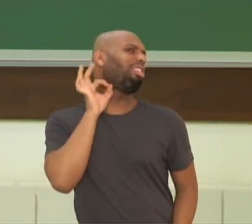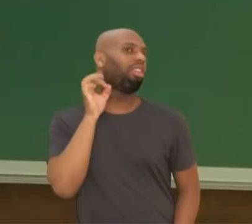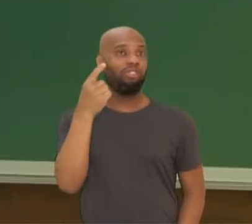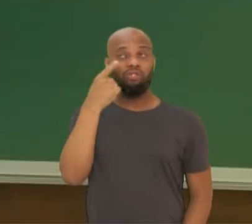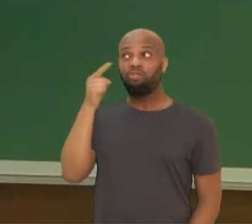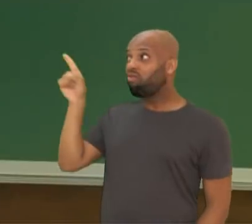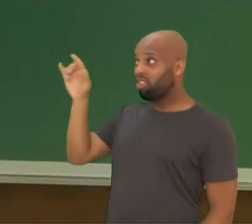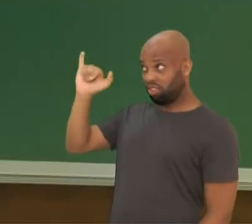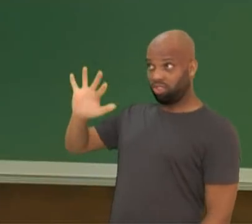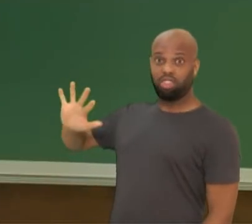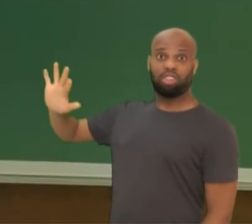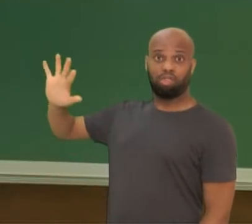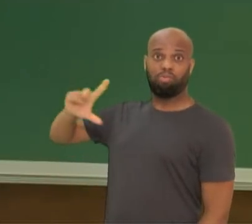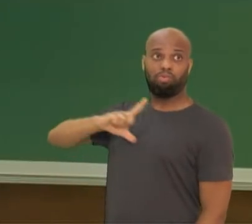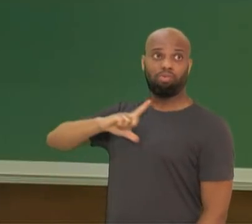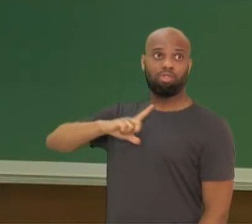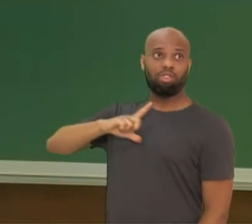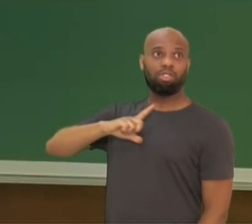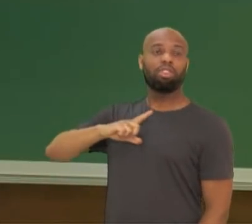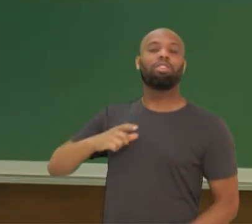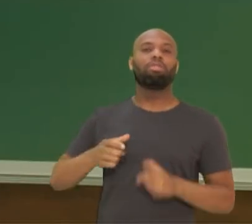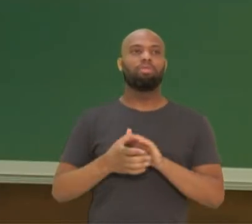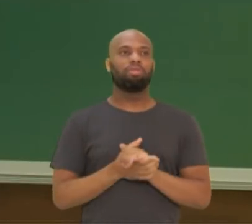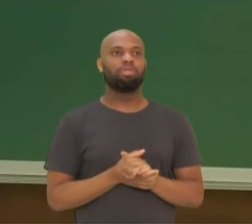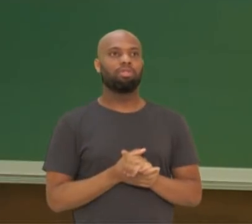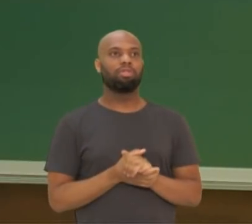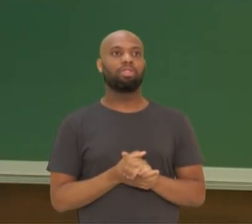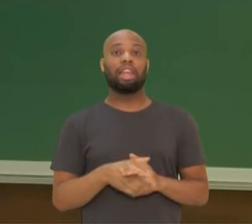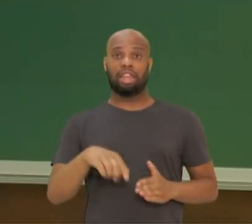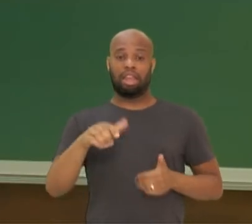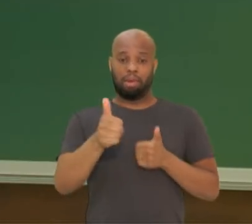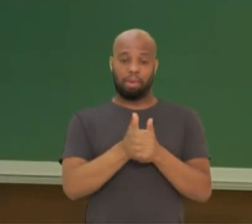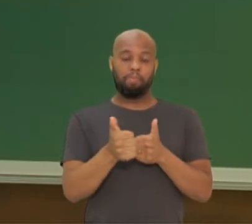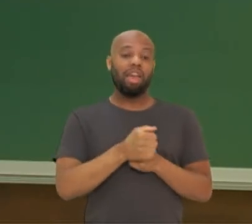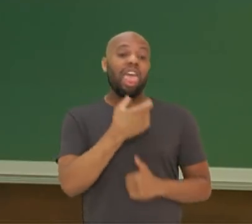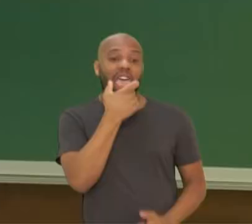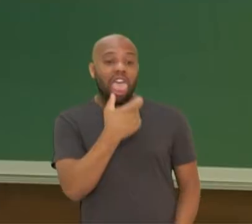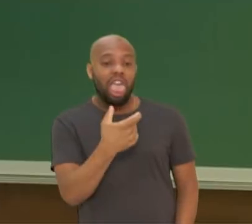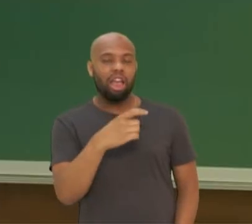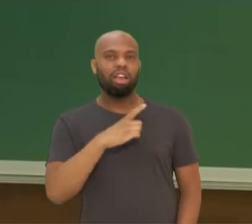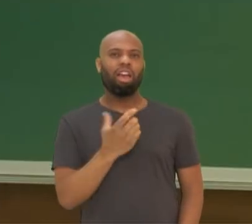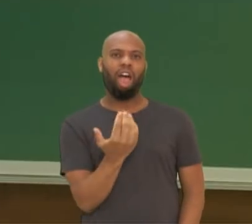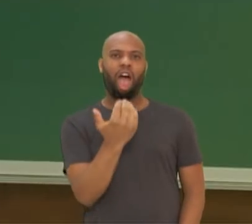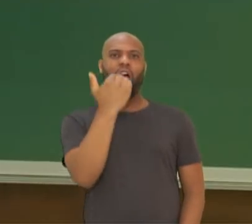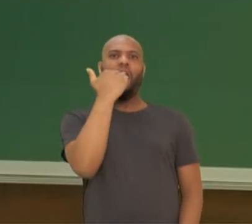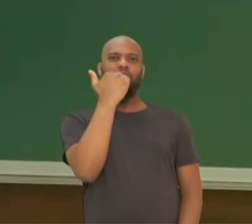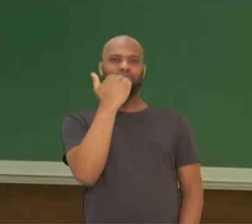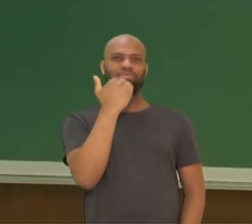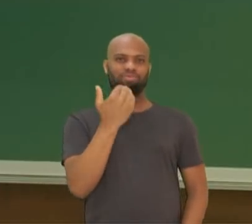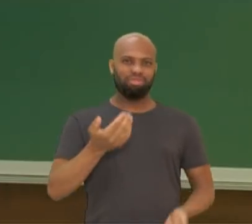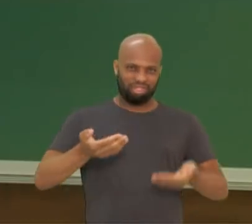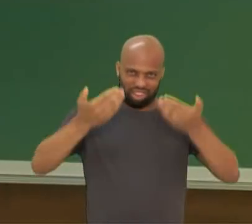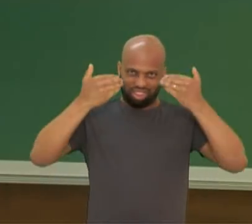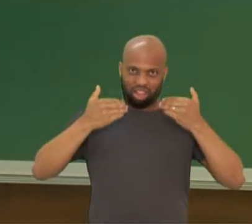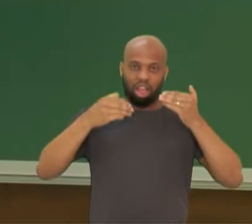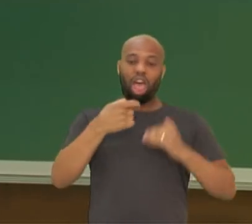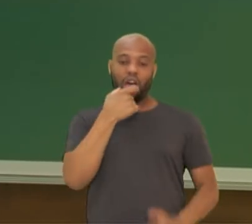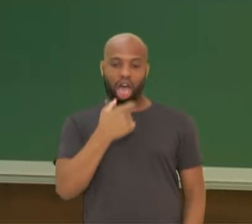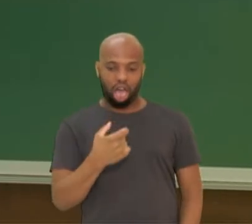Olha só, nós temos elas perto mesmo da língua, tá? Mais para o fundo da nossa boca. Nós